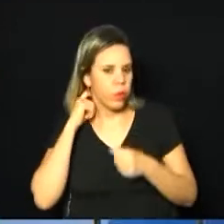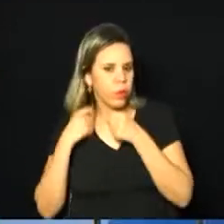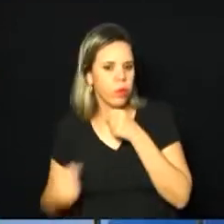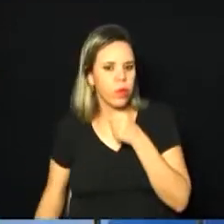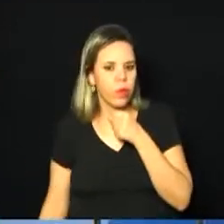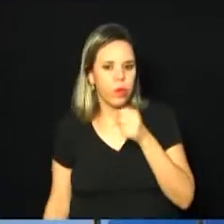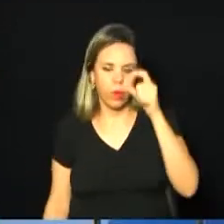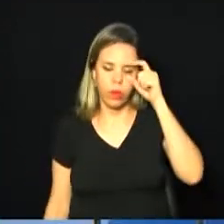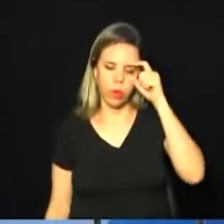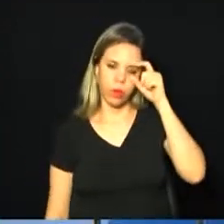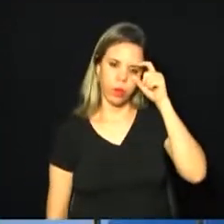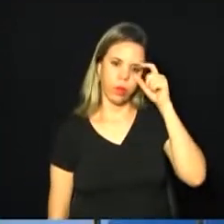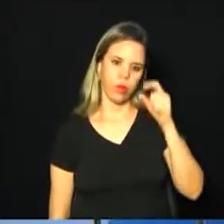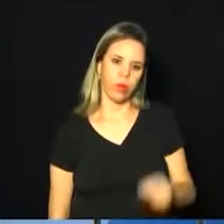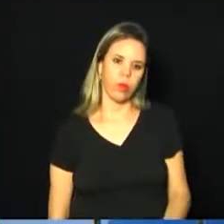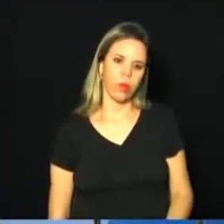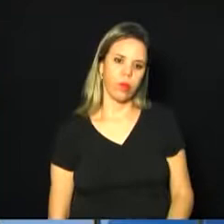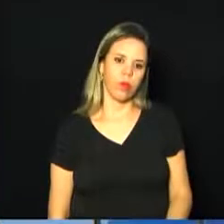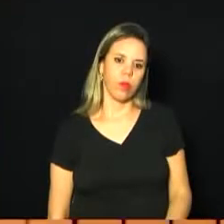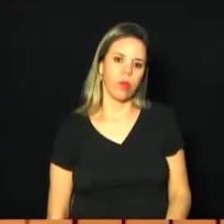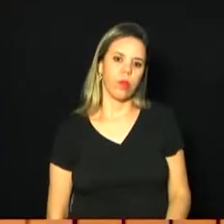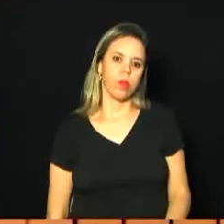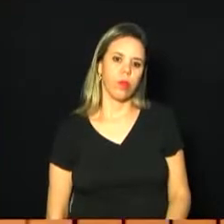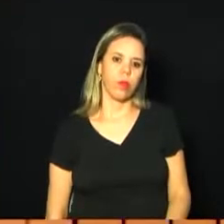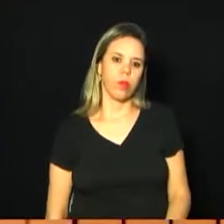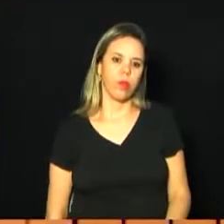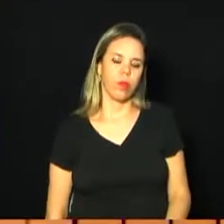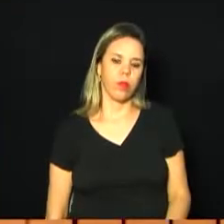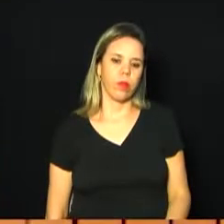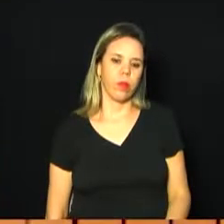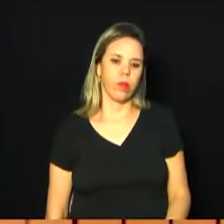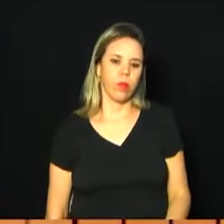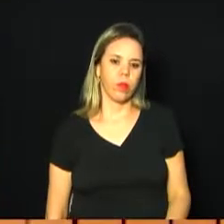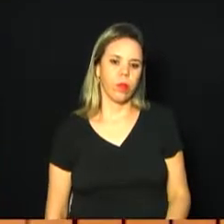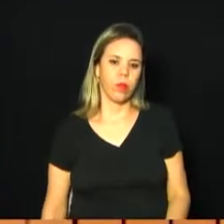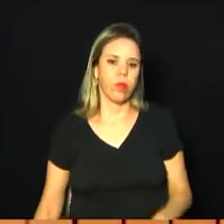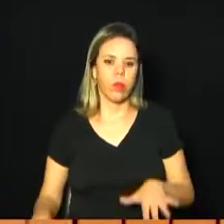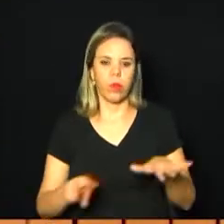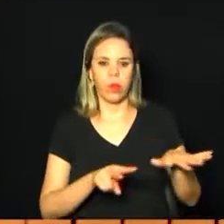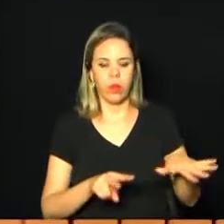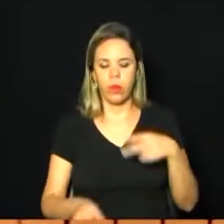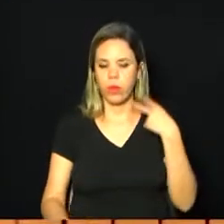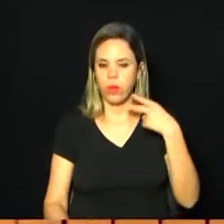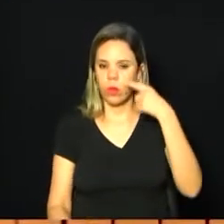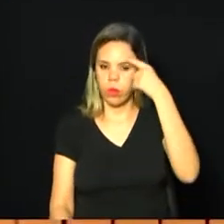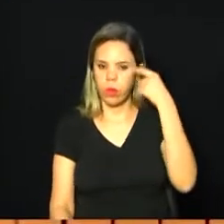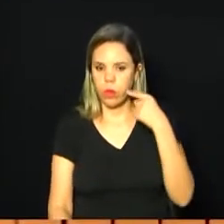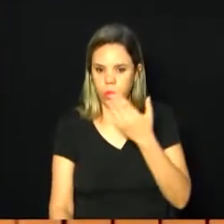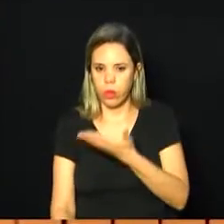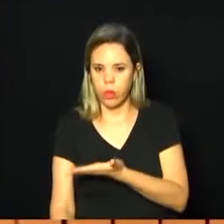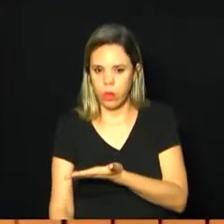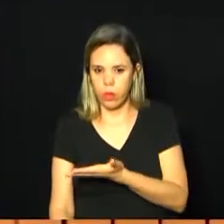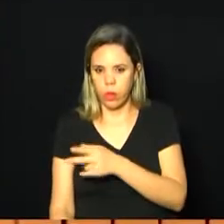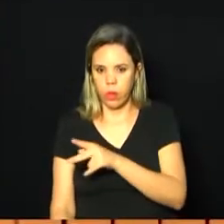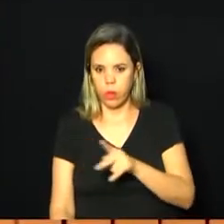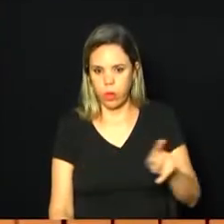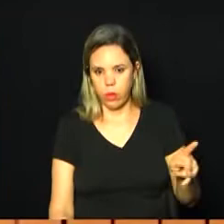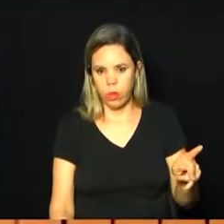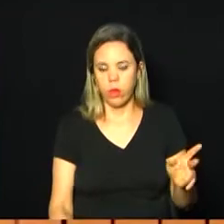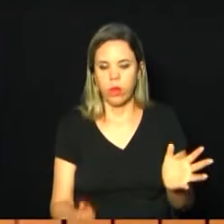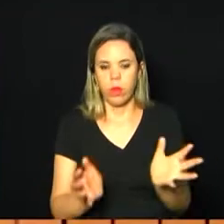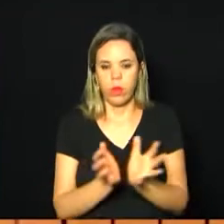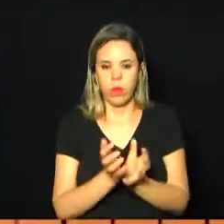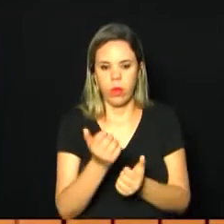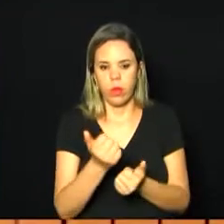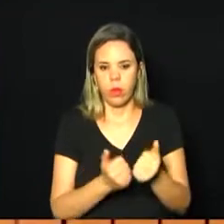reportagem é de Michel Amorim e esta semana a vereadora Paola Miguel que é presidente da